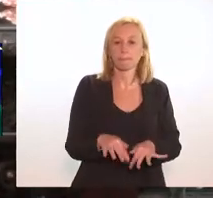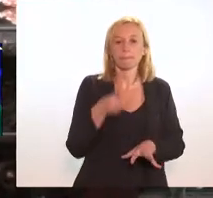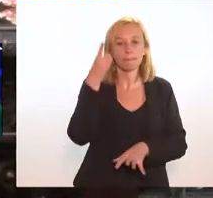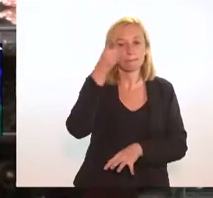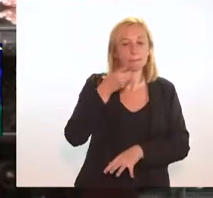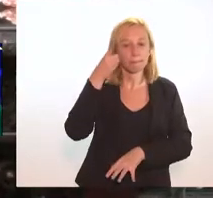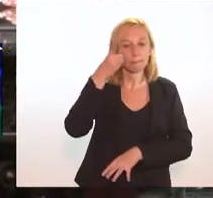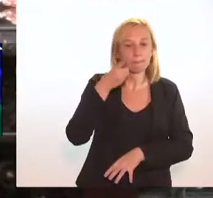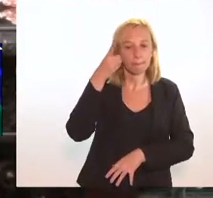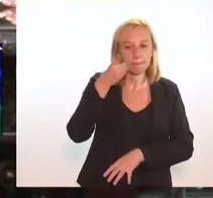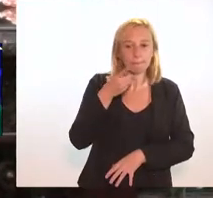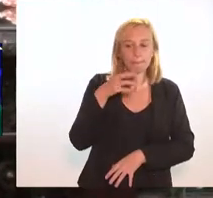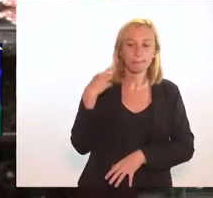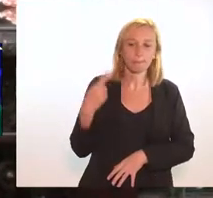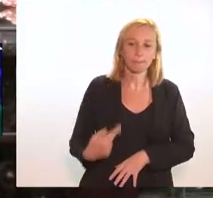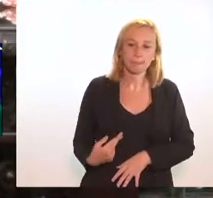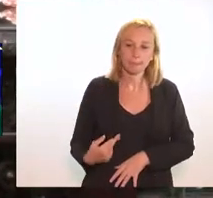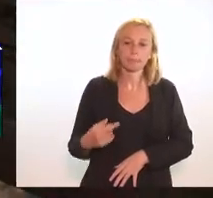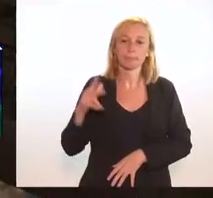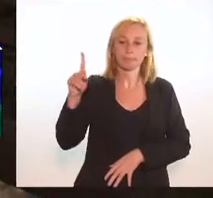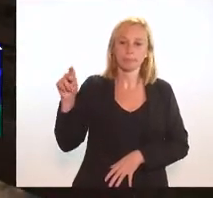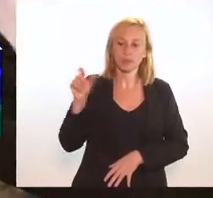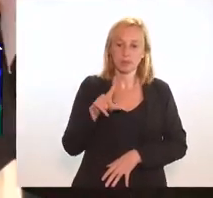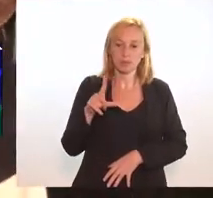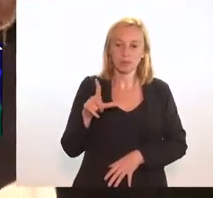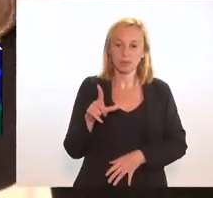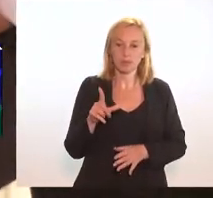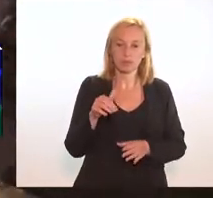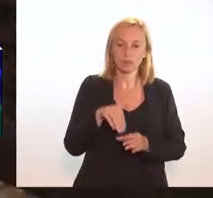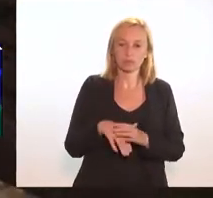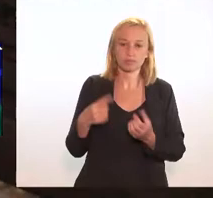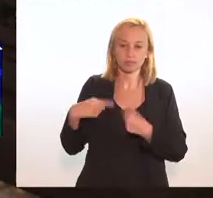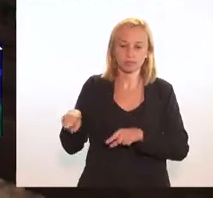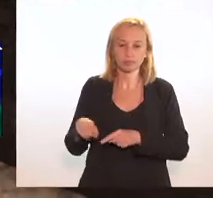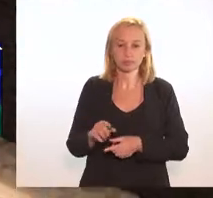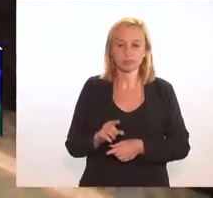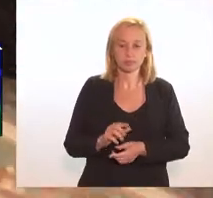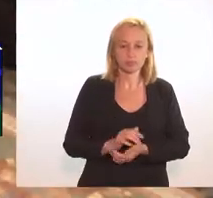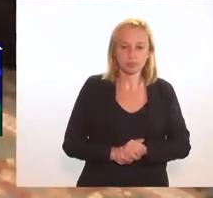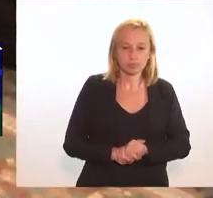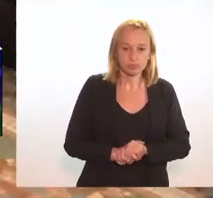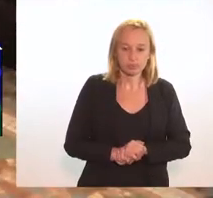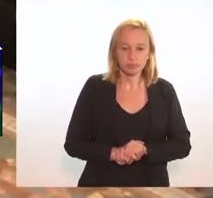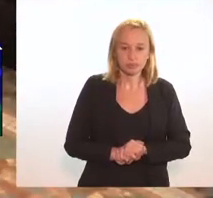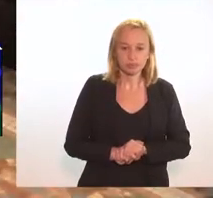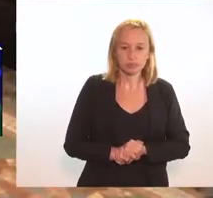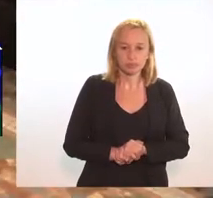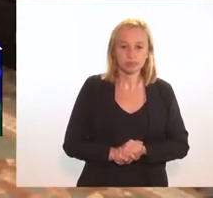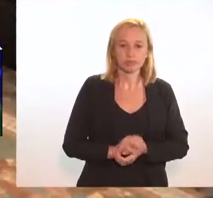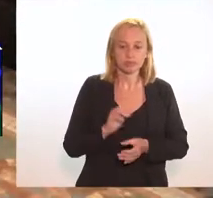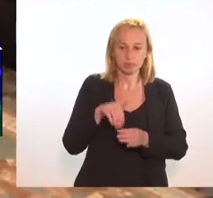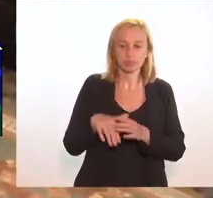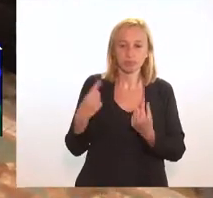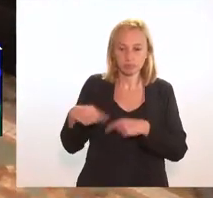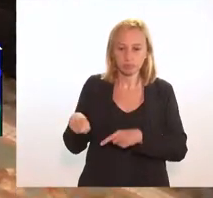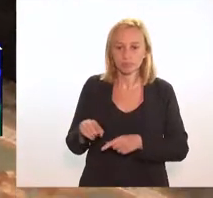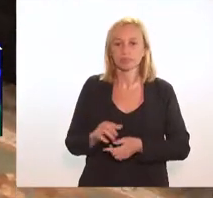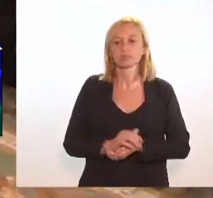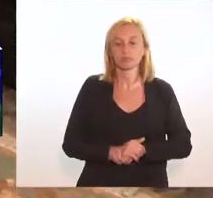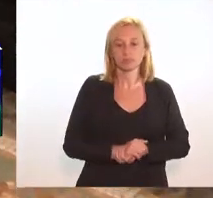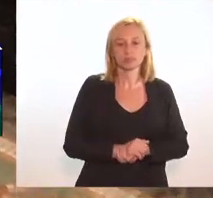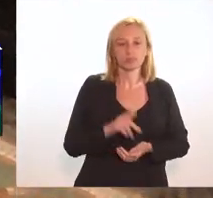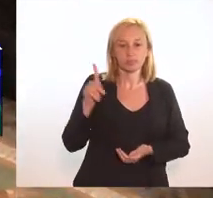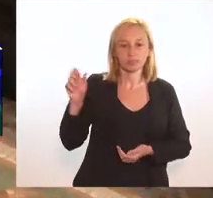Deputada voto. Renata, bancada do PSOL, abstenção. Não, voto contrário. Perdão, voto contrário